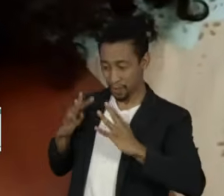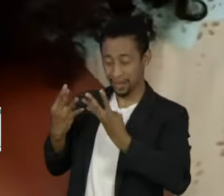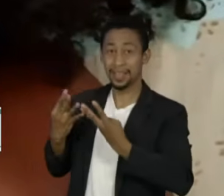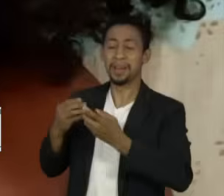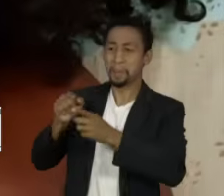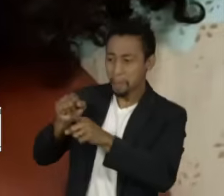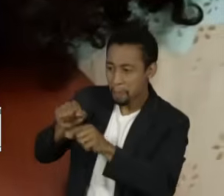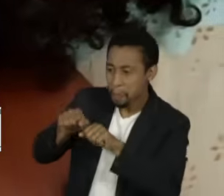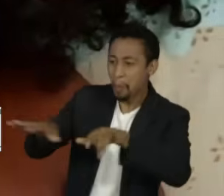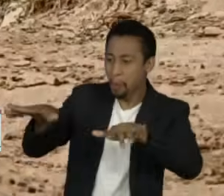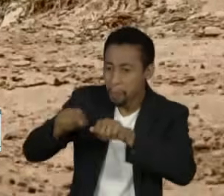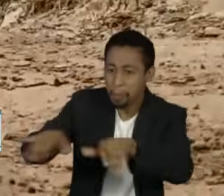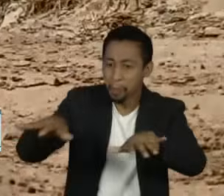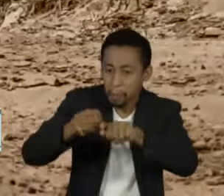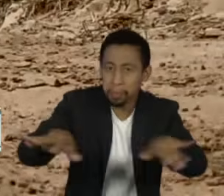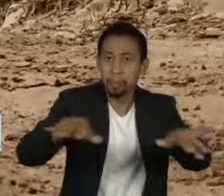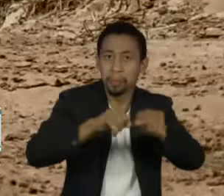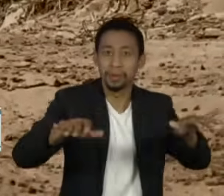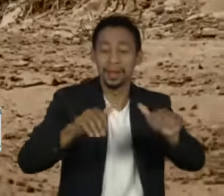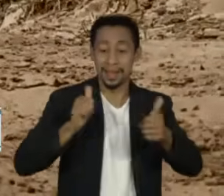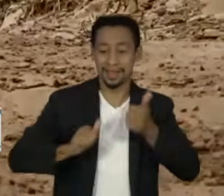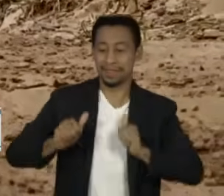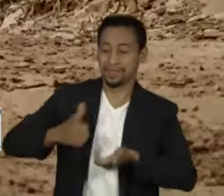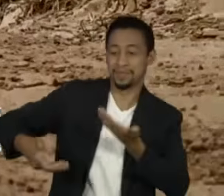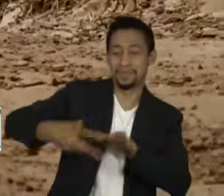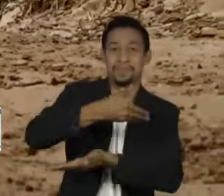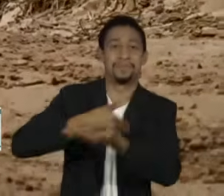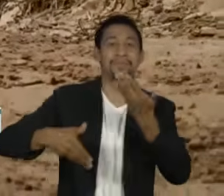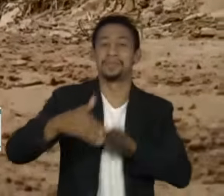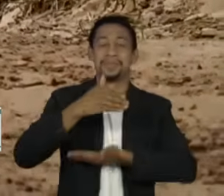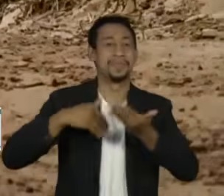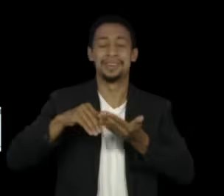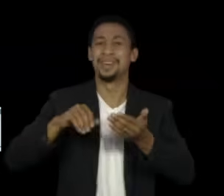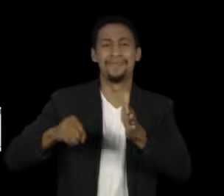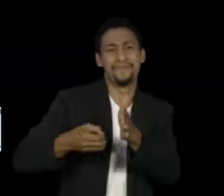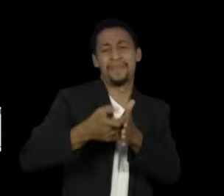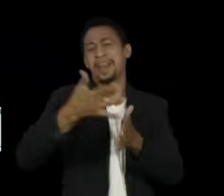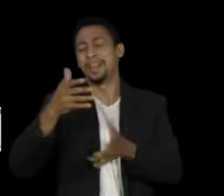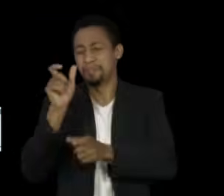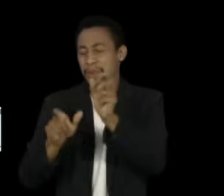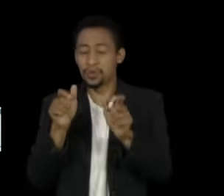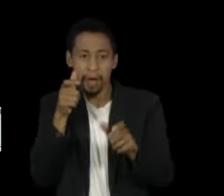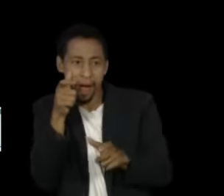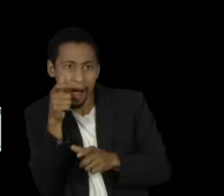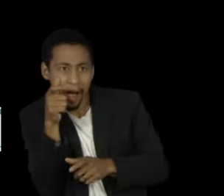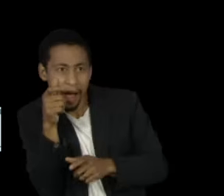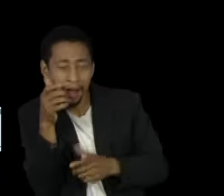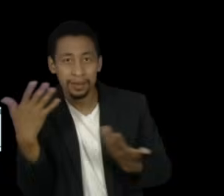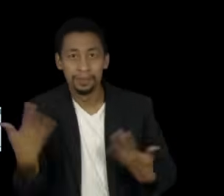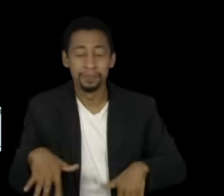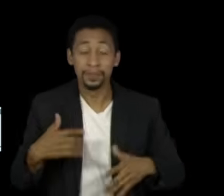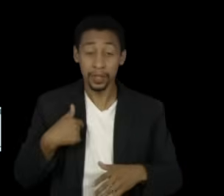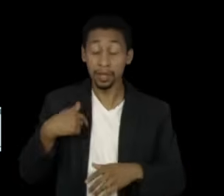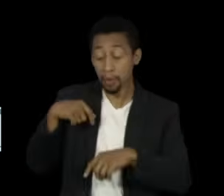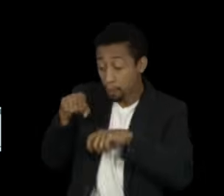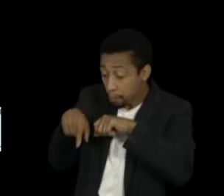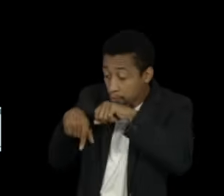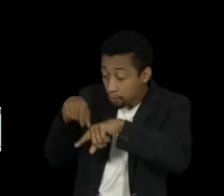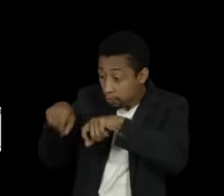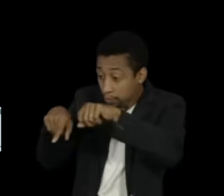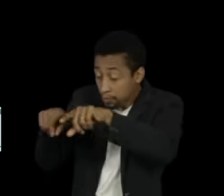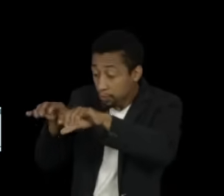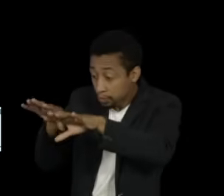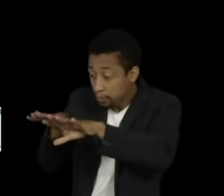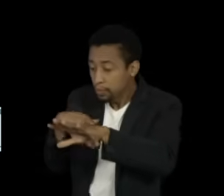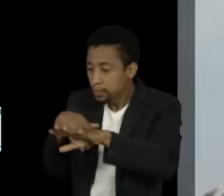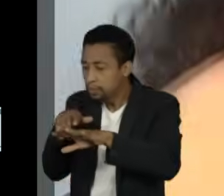compartilhados por outros artistas, vistos por milhares de pessoas. Eu planto a tua paz, tu planta a minha, a gente colhe